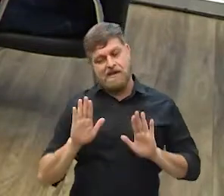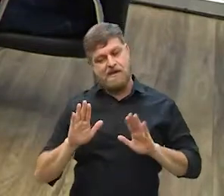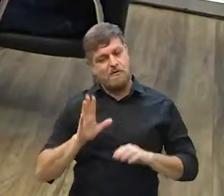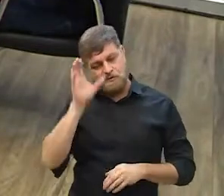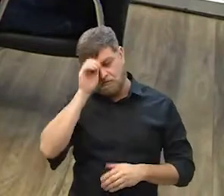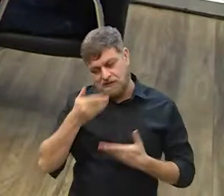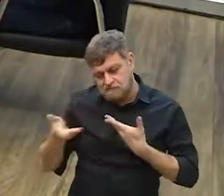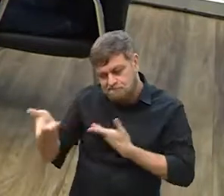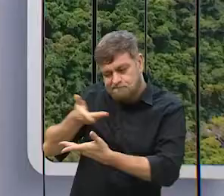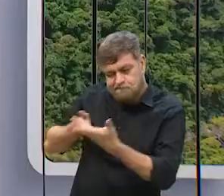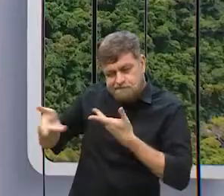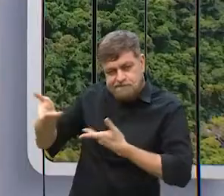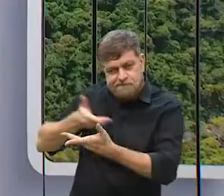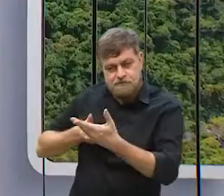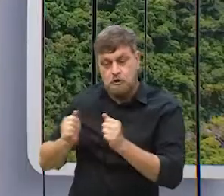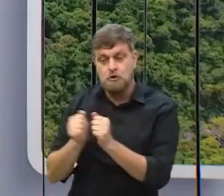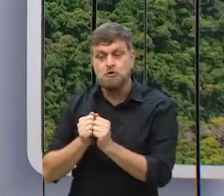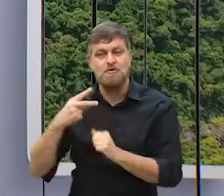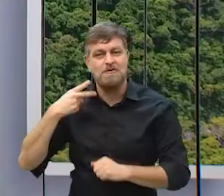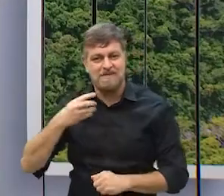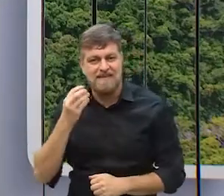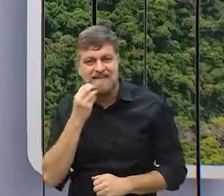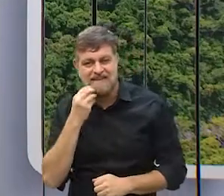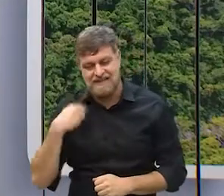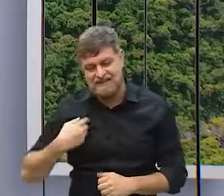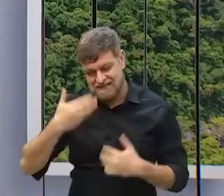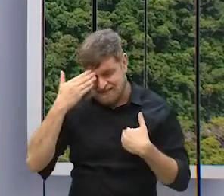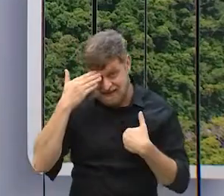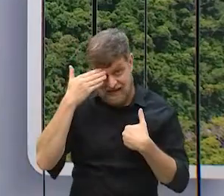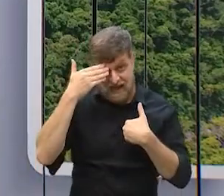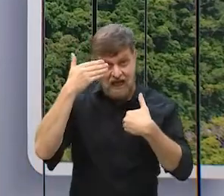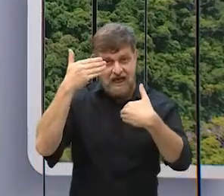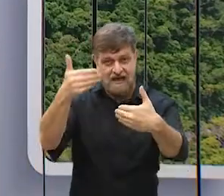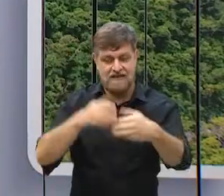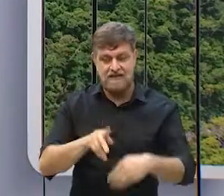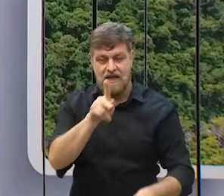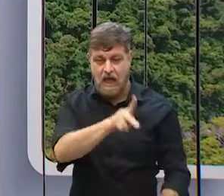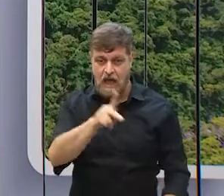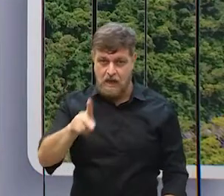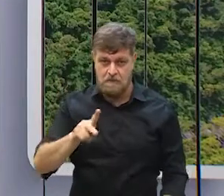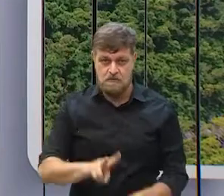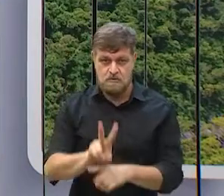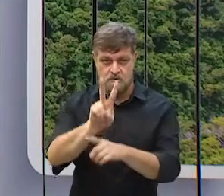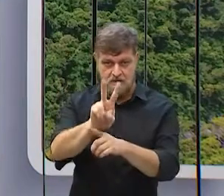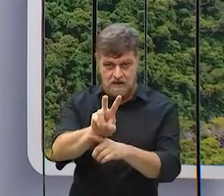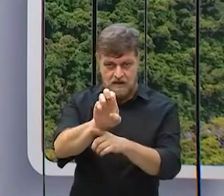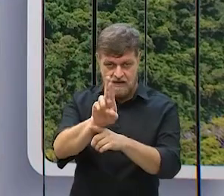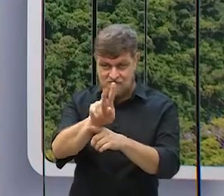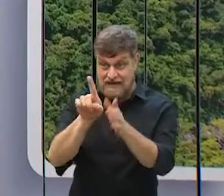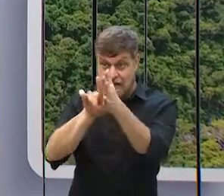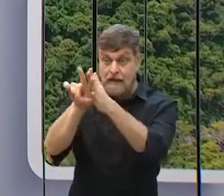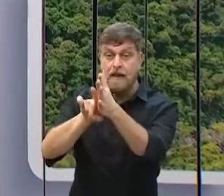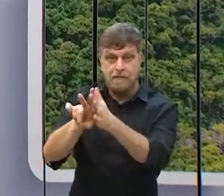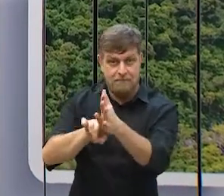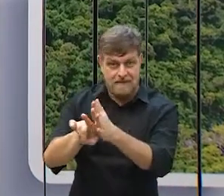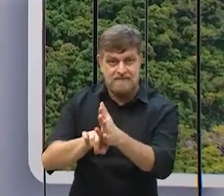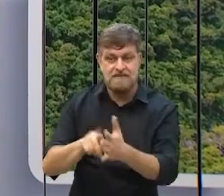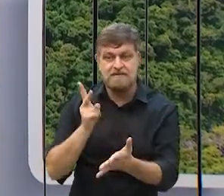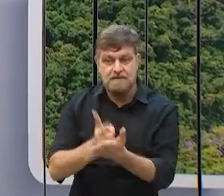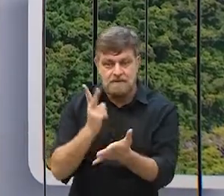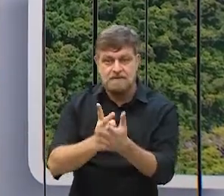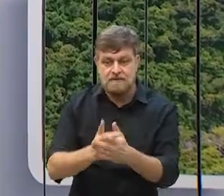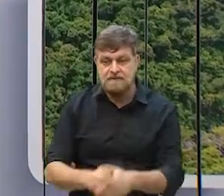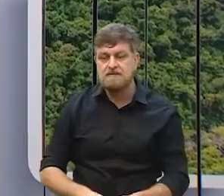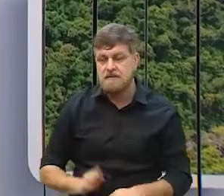ele também aqui. E é importante, a gente agradece a participação da professora Vera Plácido, pesquisadora, né, que está sempre